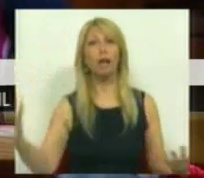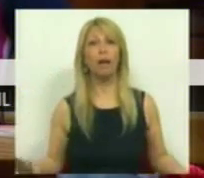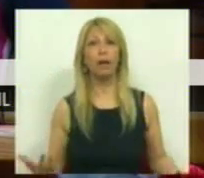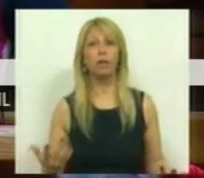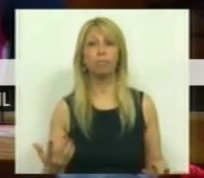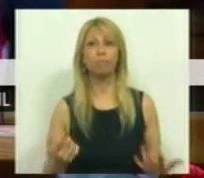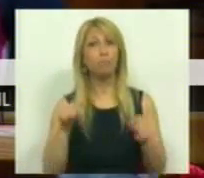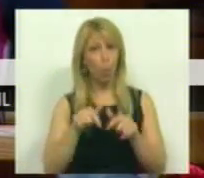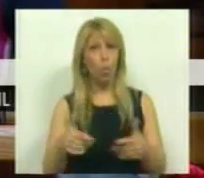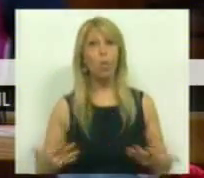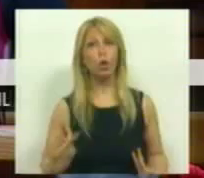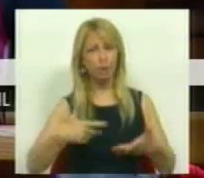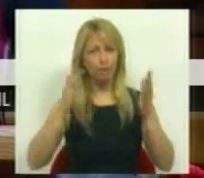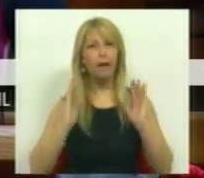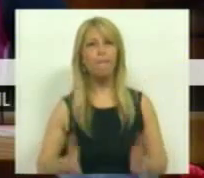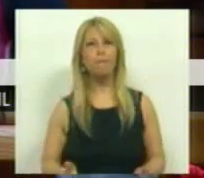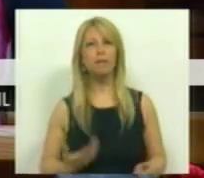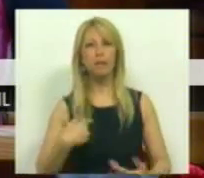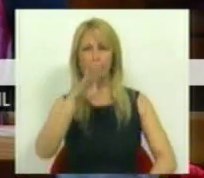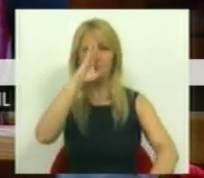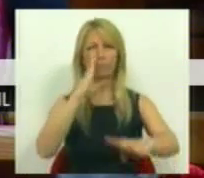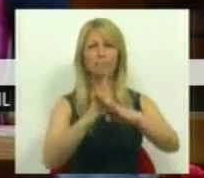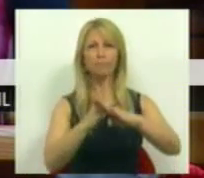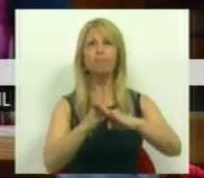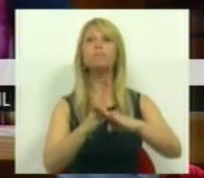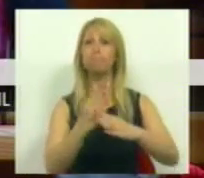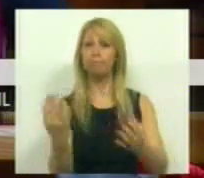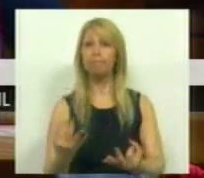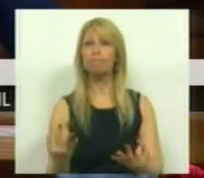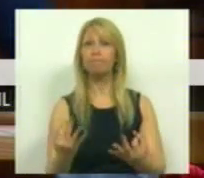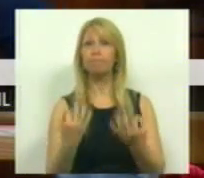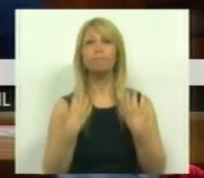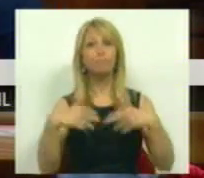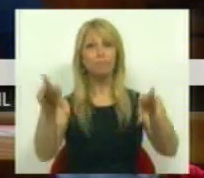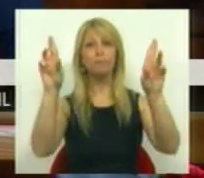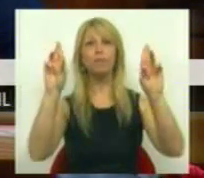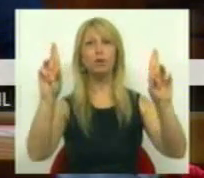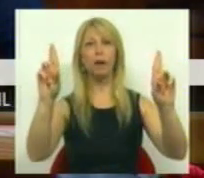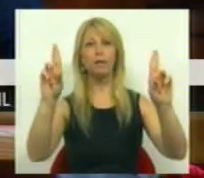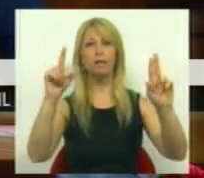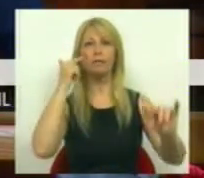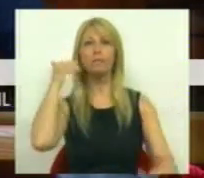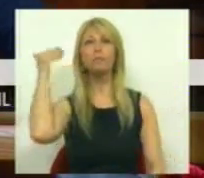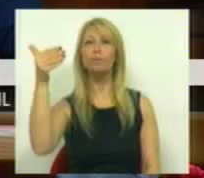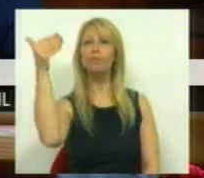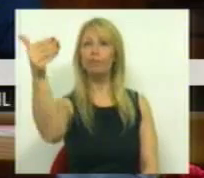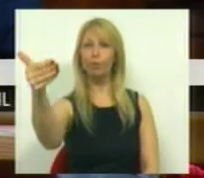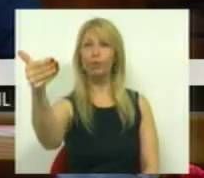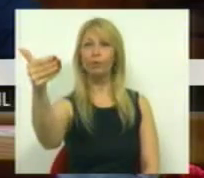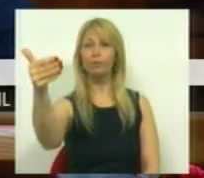Hoje é preciso. Resistamos, pois, pela esperança, pelo futuro,